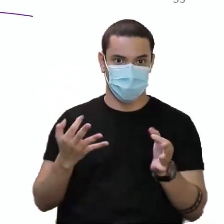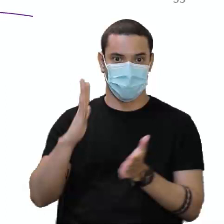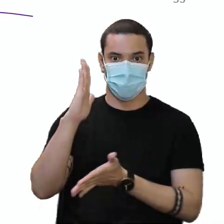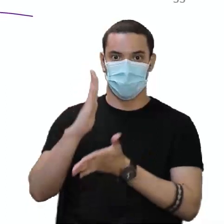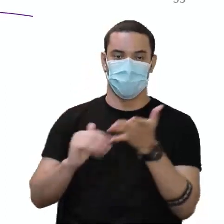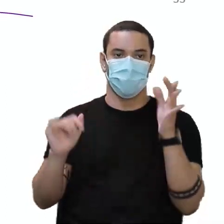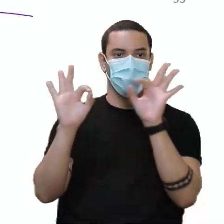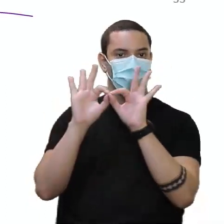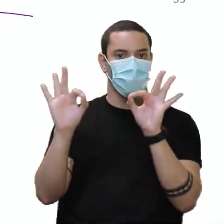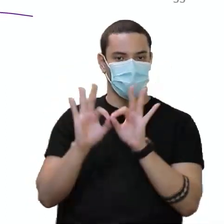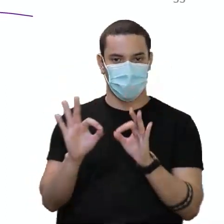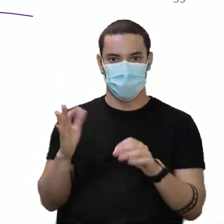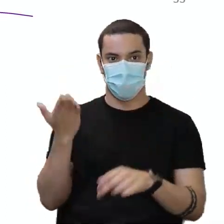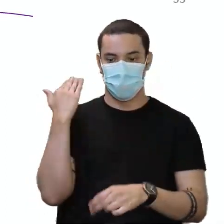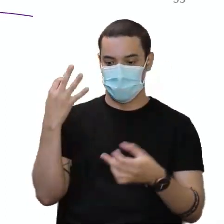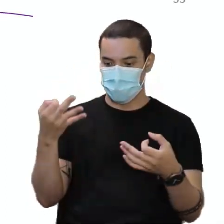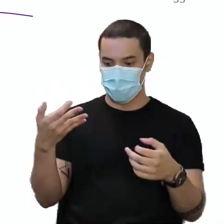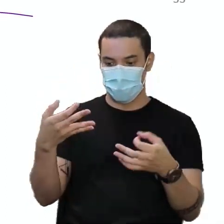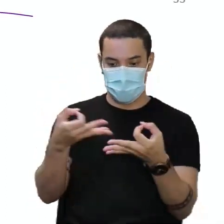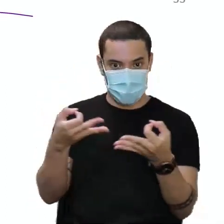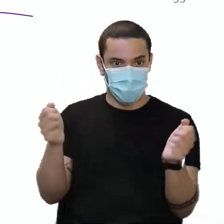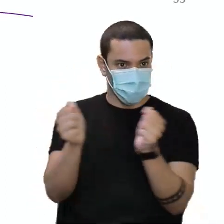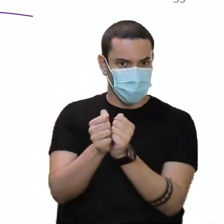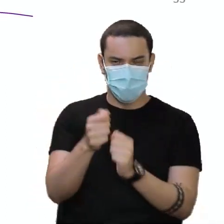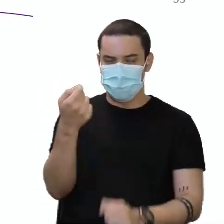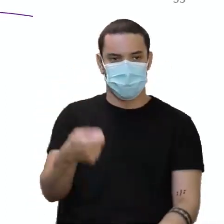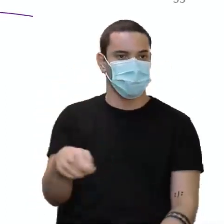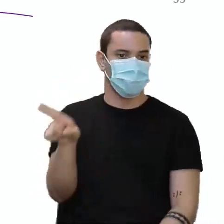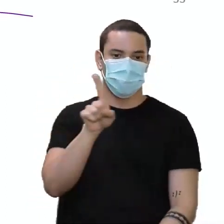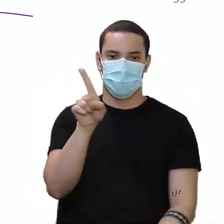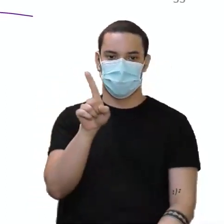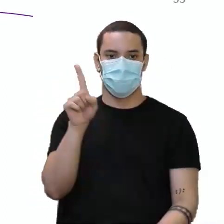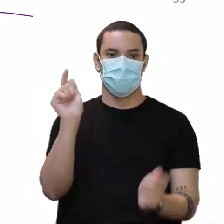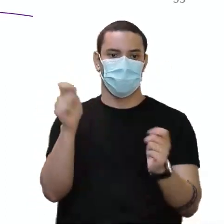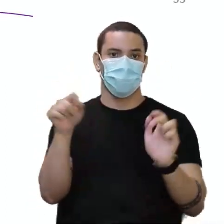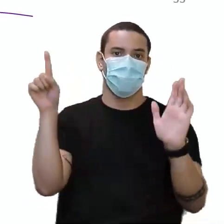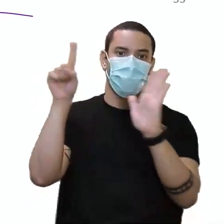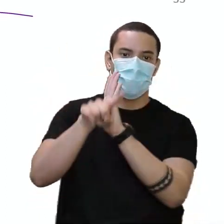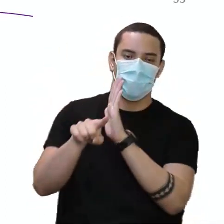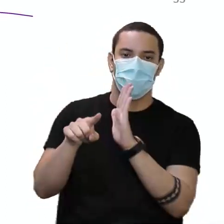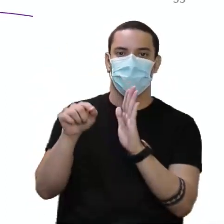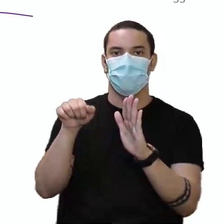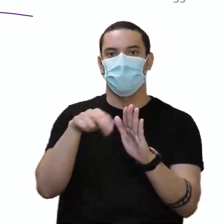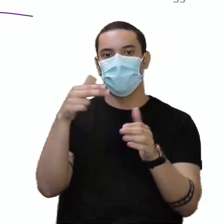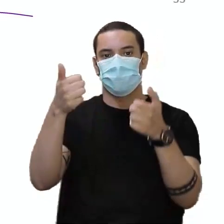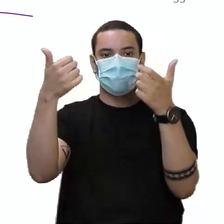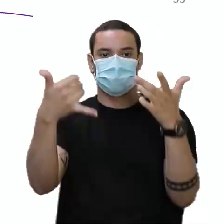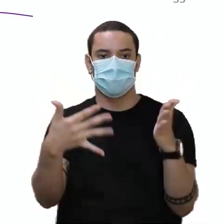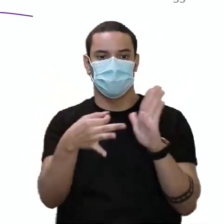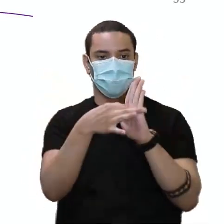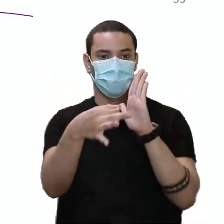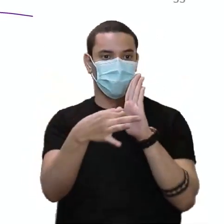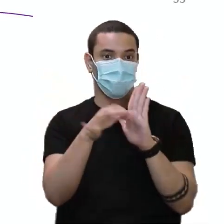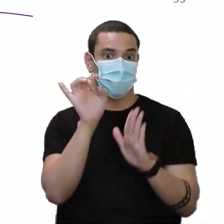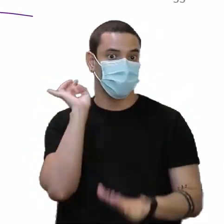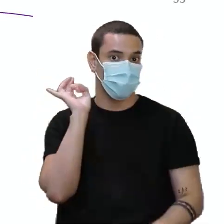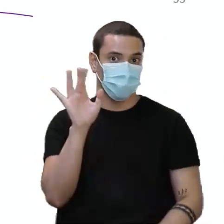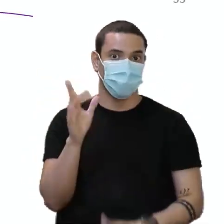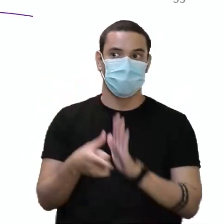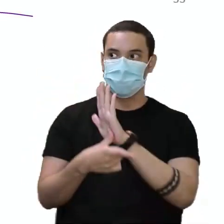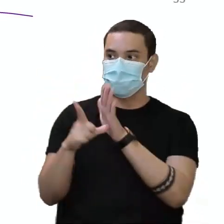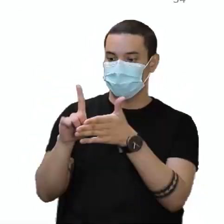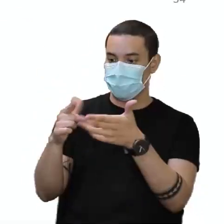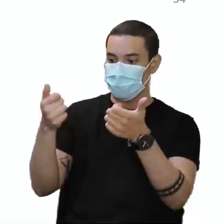frase no passado simples. Elas não têm que vir juntas, tá? Posso só fazer uma pergunta ou comentar uma situação sem falar de um outro